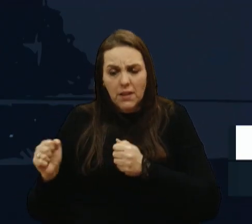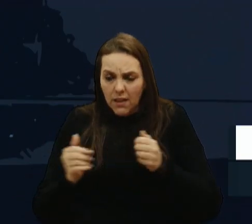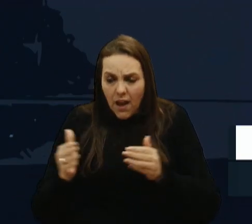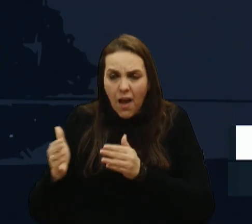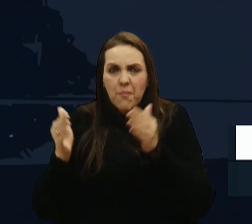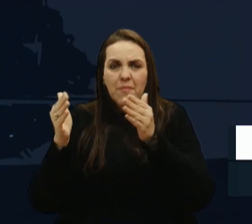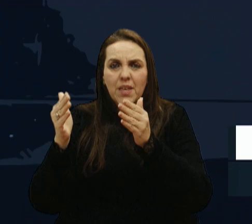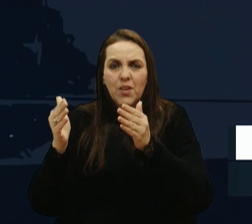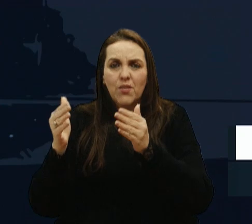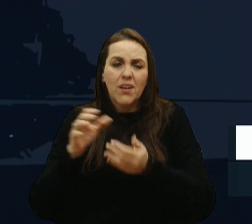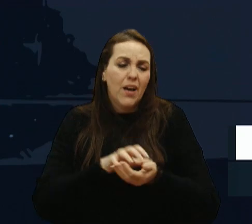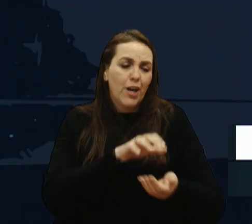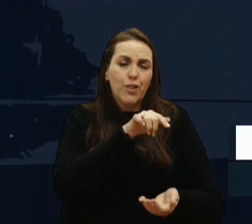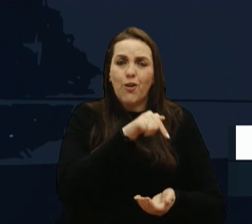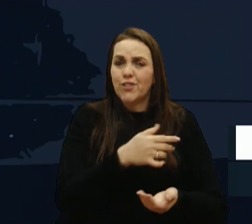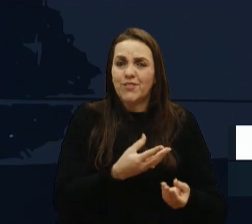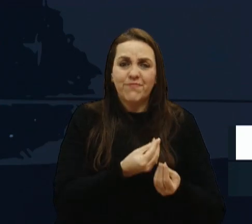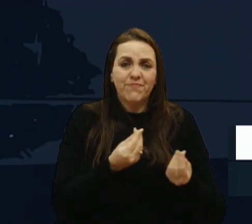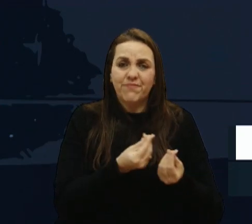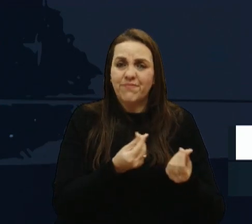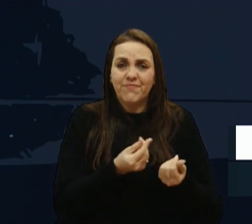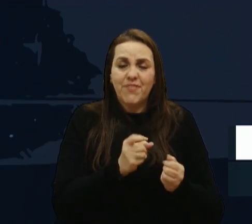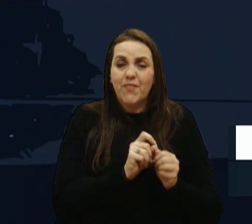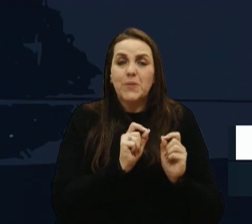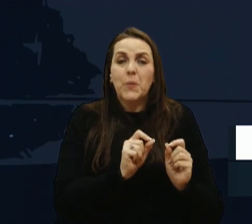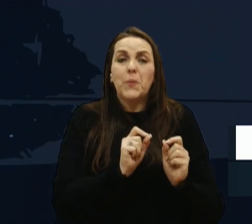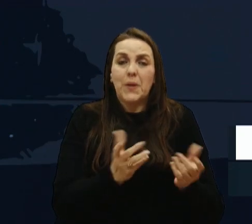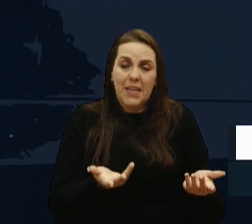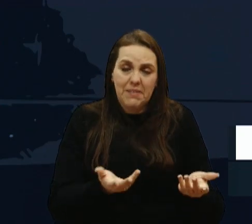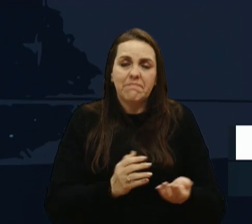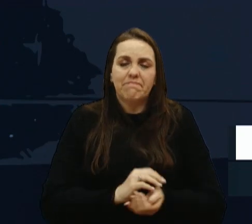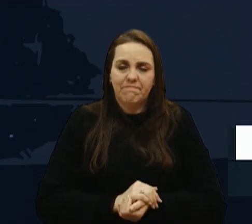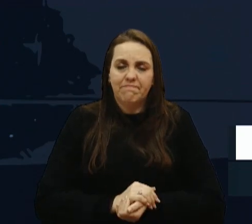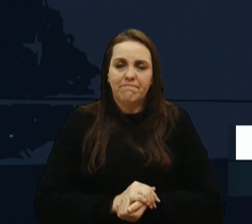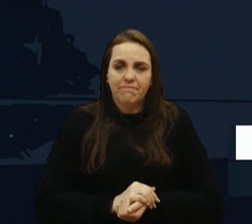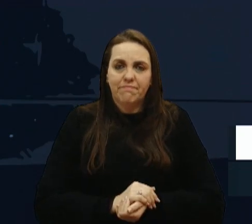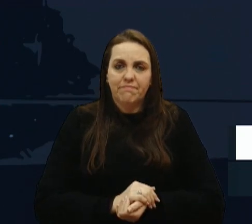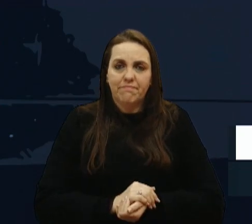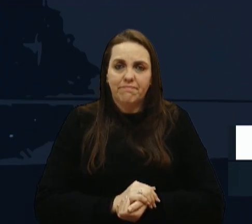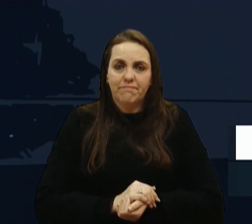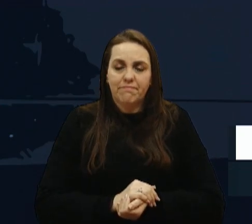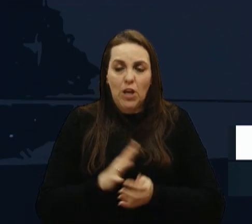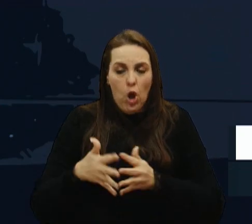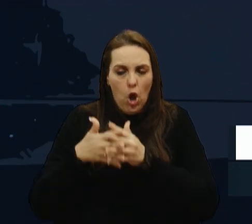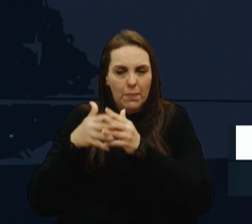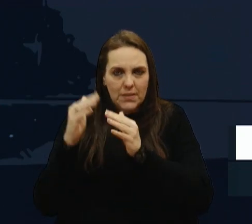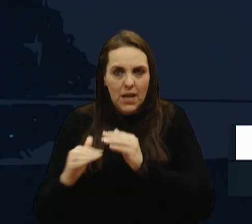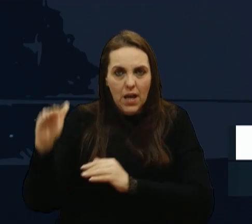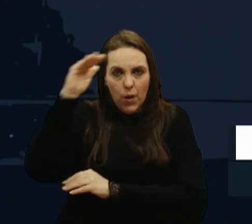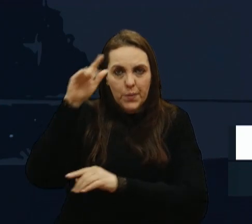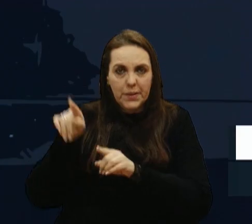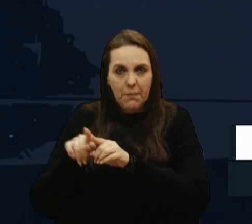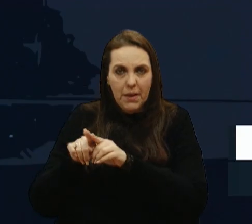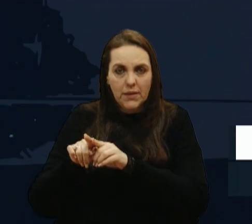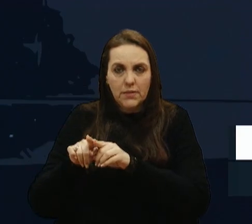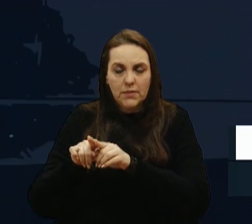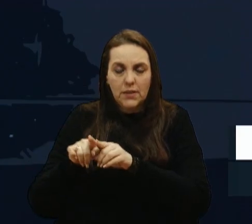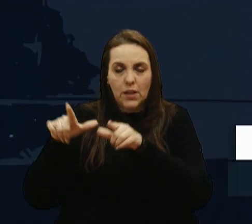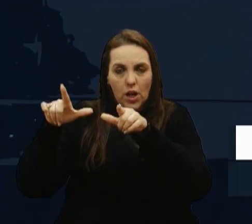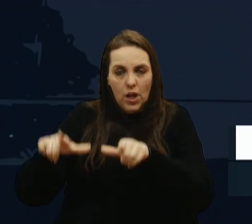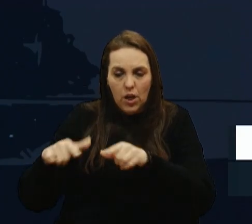caminho. Eles não têm mais o que nós podemos fazê-lo caminhar. Temos, na alta complexidade, um lote